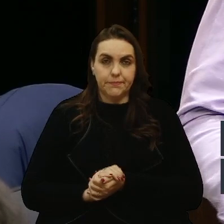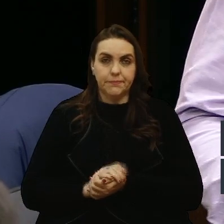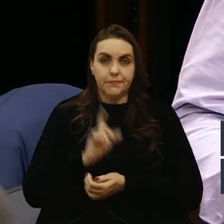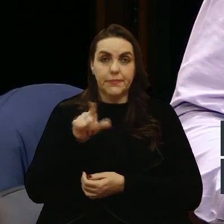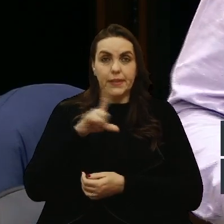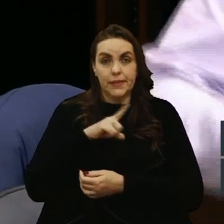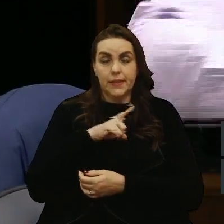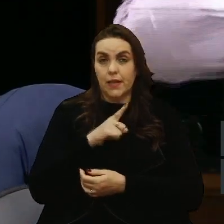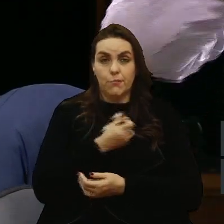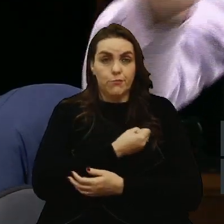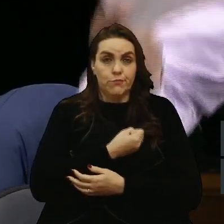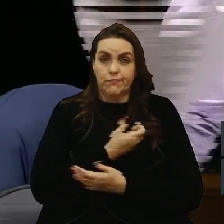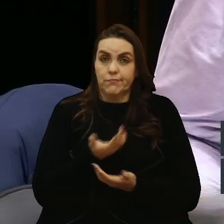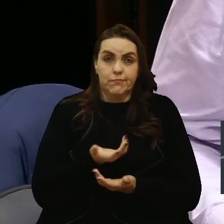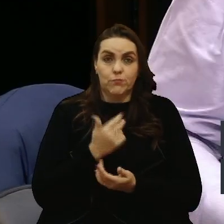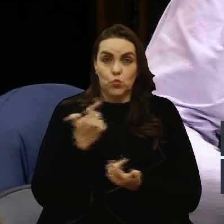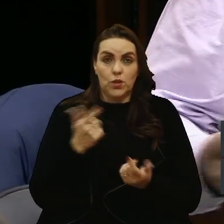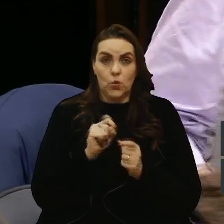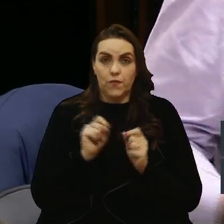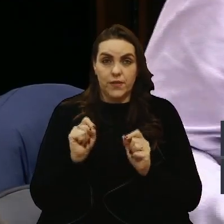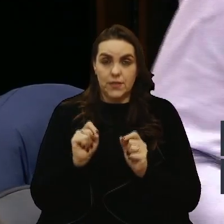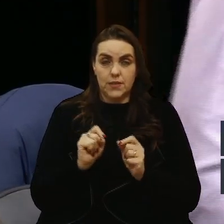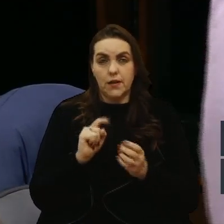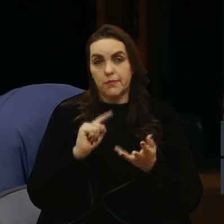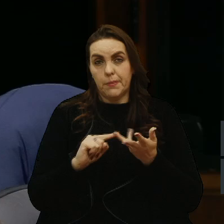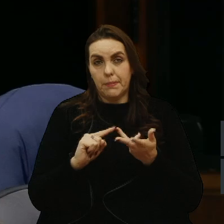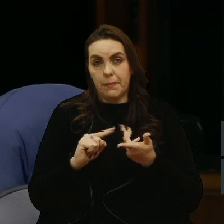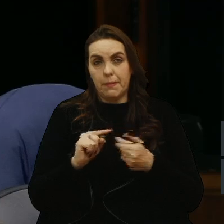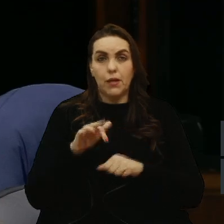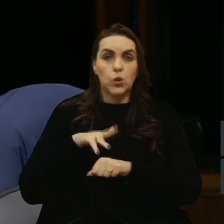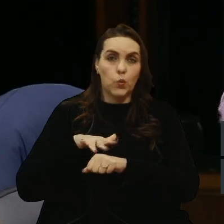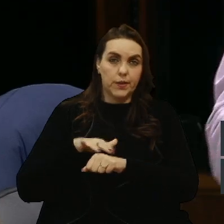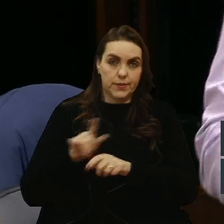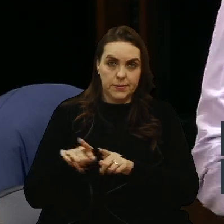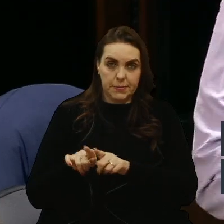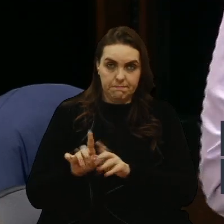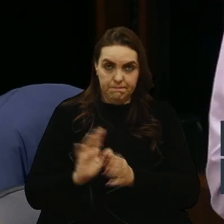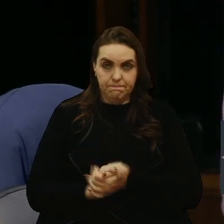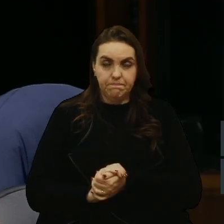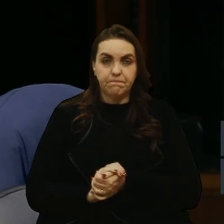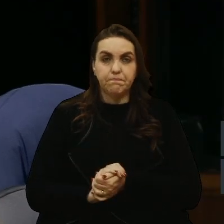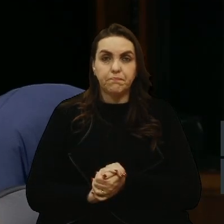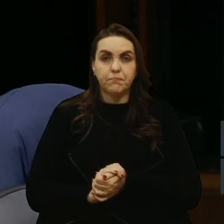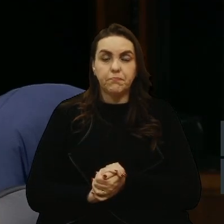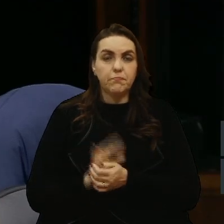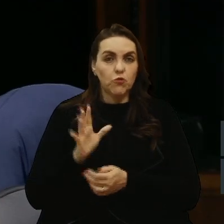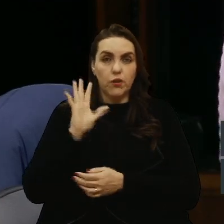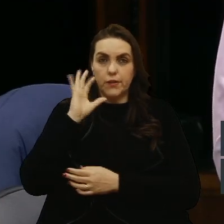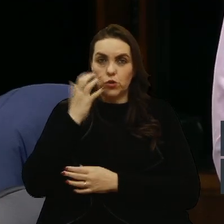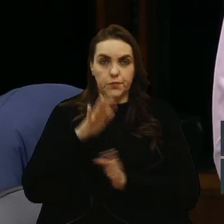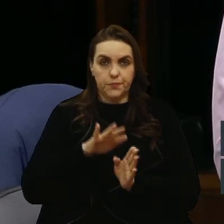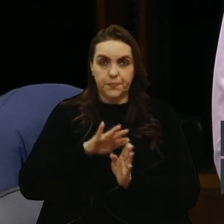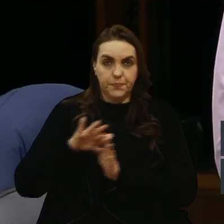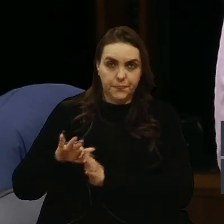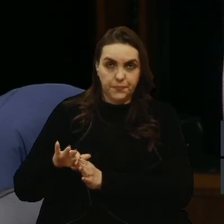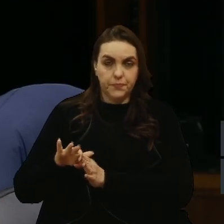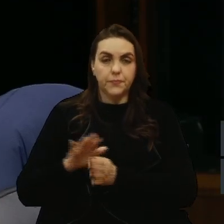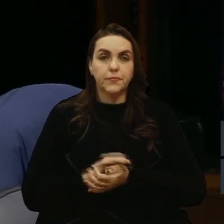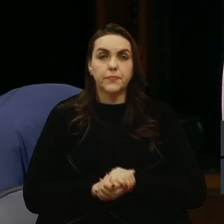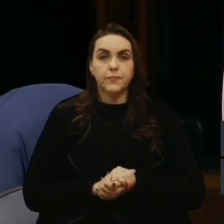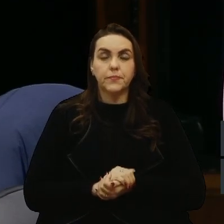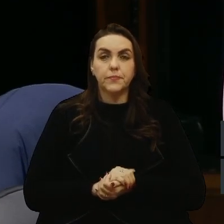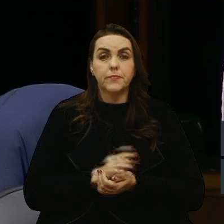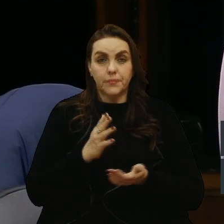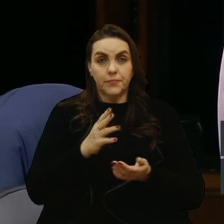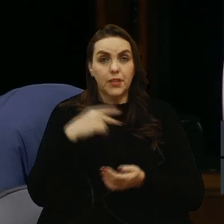não temos que fazer, além de todas as outras questões de doença. Isso está resolvido. Agora,